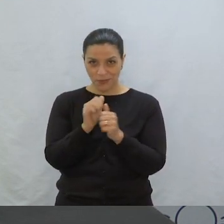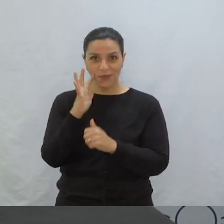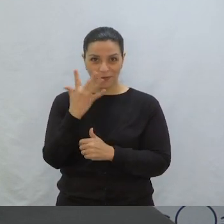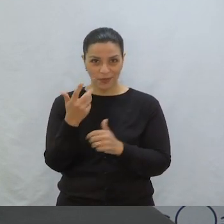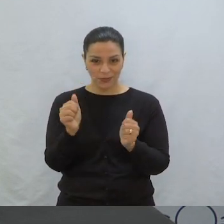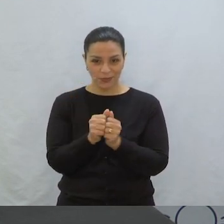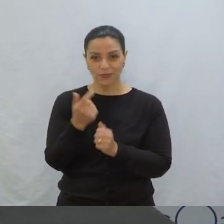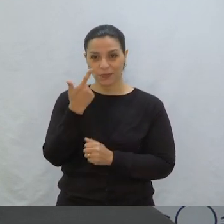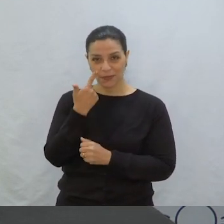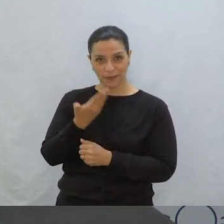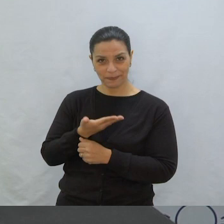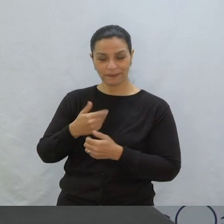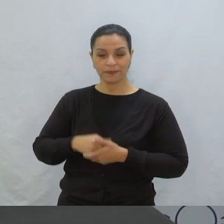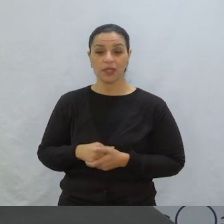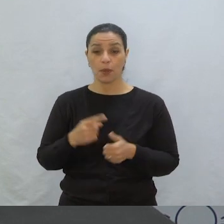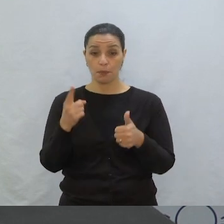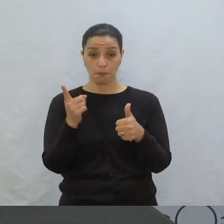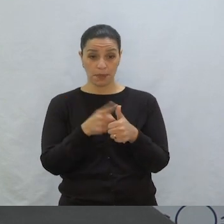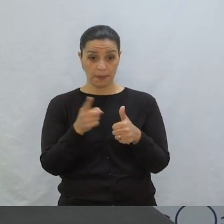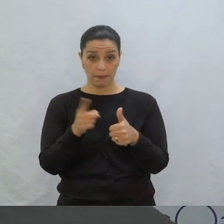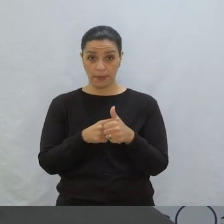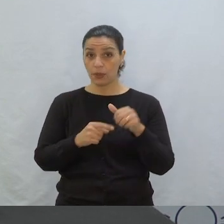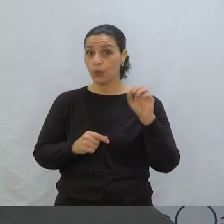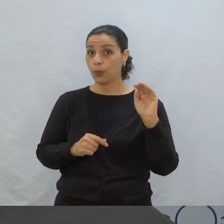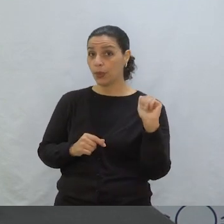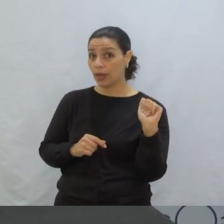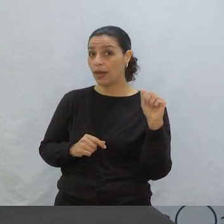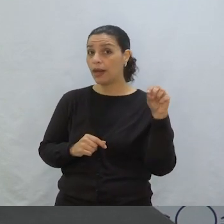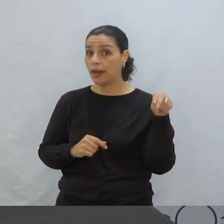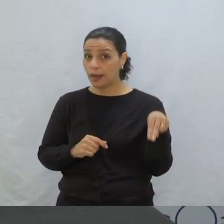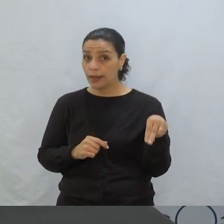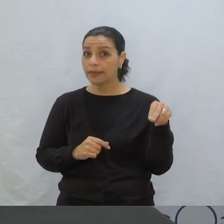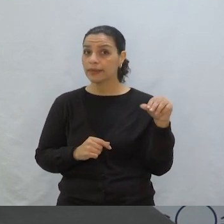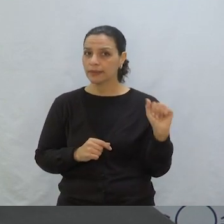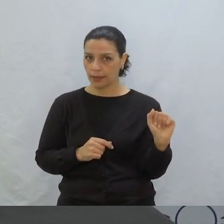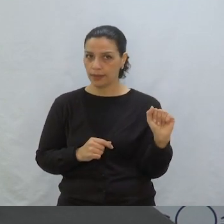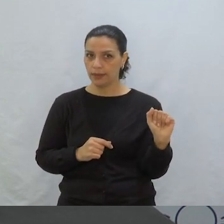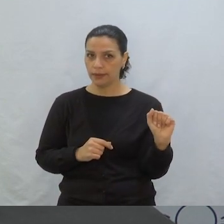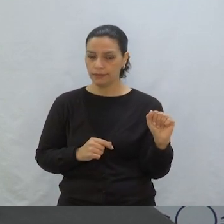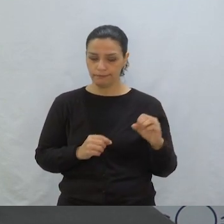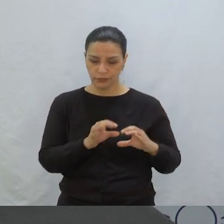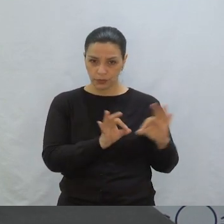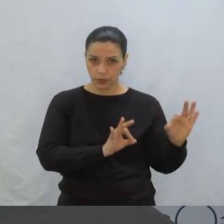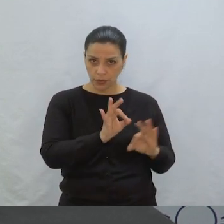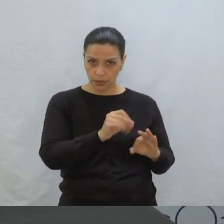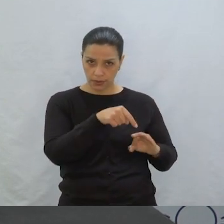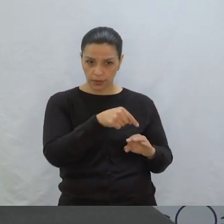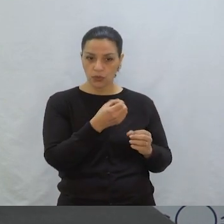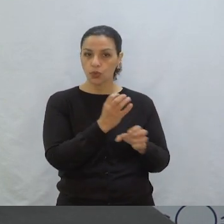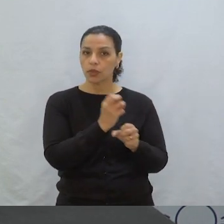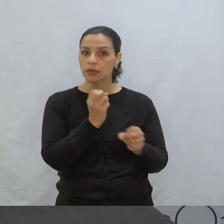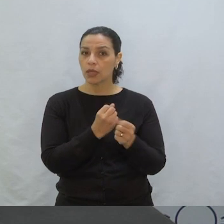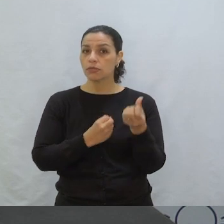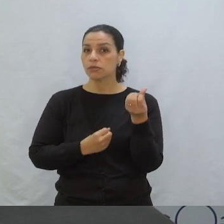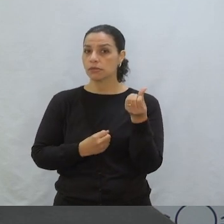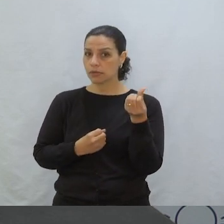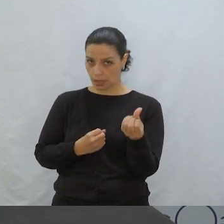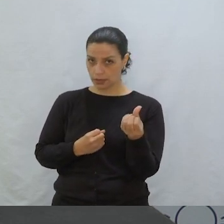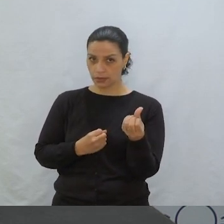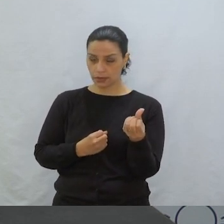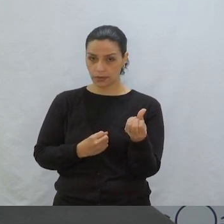aqui, vamos resolver esse problema? Então, primeiro, nós vamos colocar a quantidade de bolinhas que a Ana fez, que